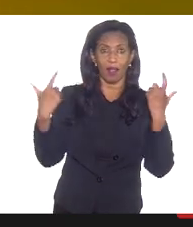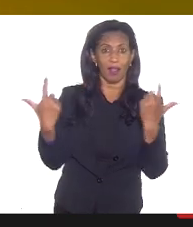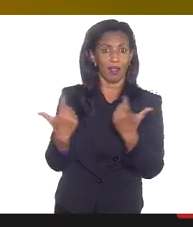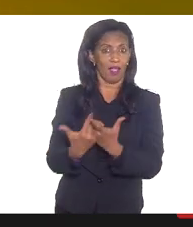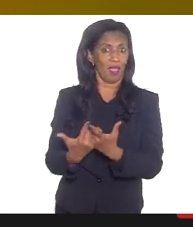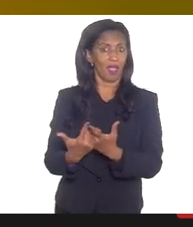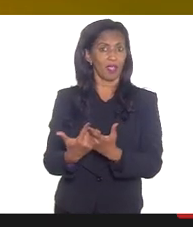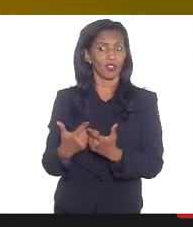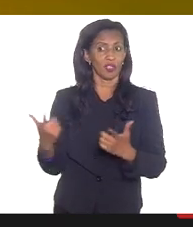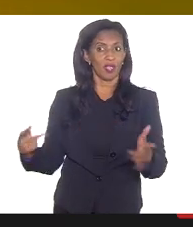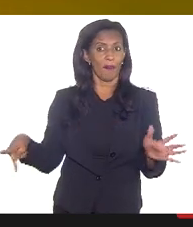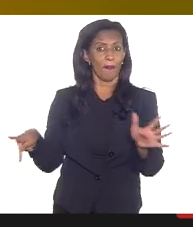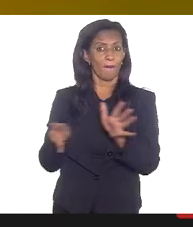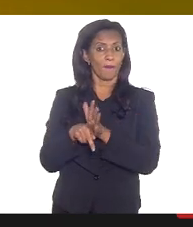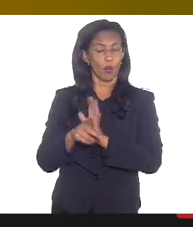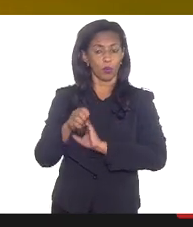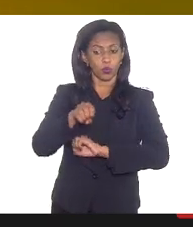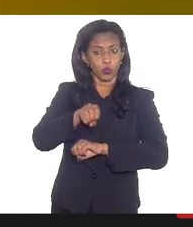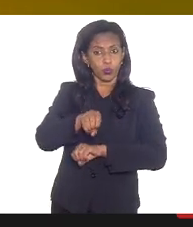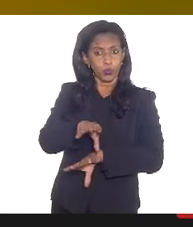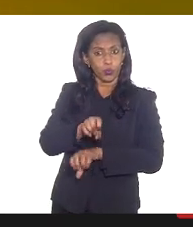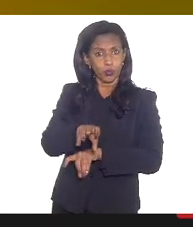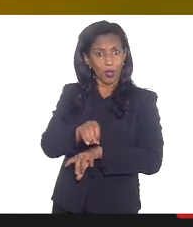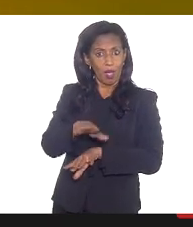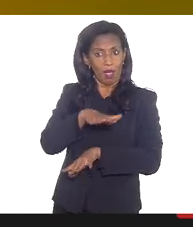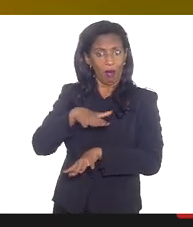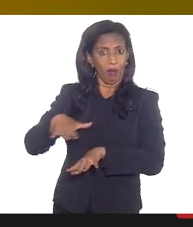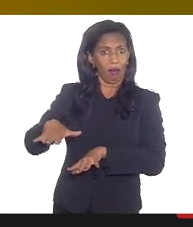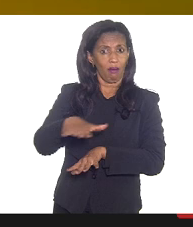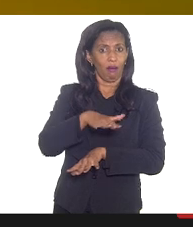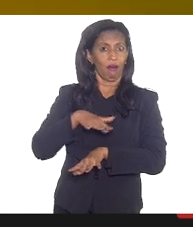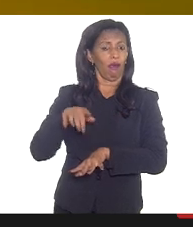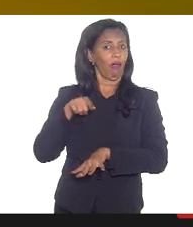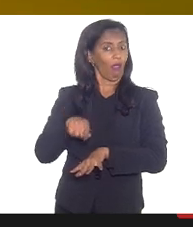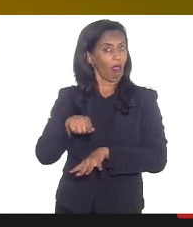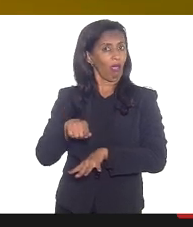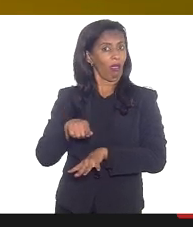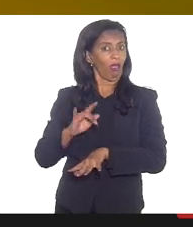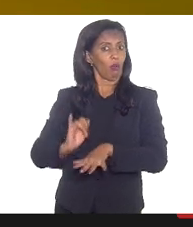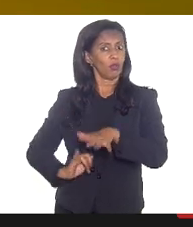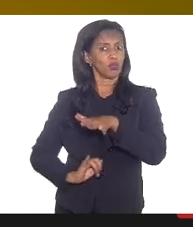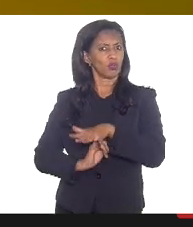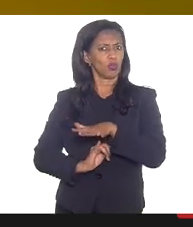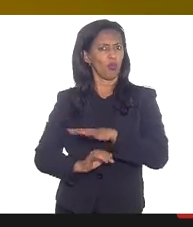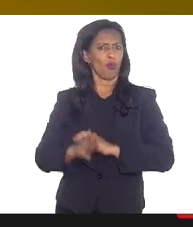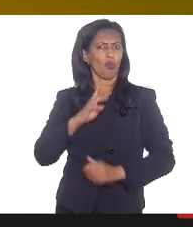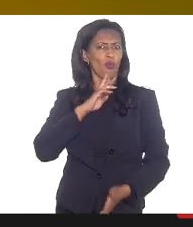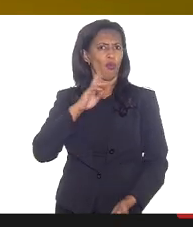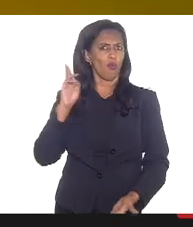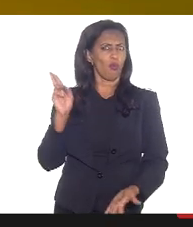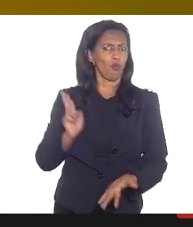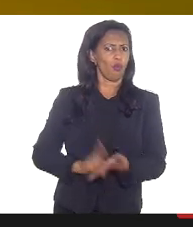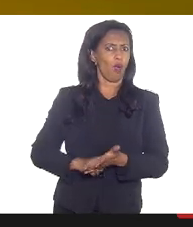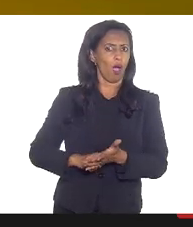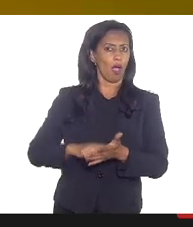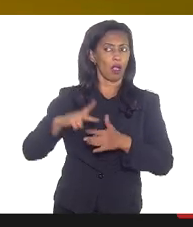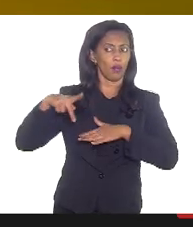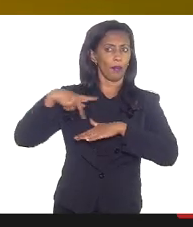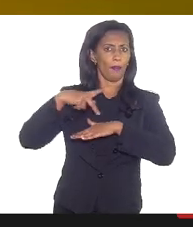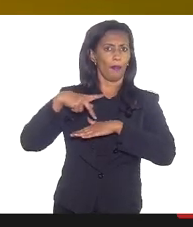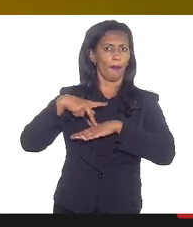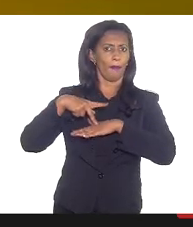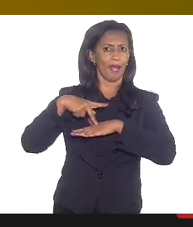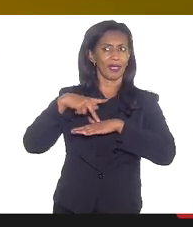uma instituição no campo educacional, no campo da educação, uma instituição reconhecida no país inteiro